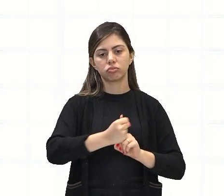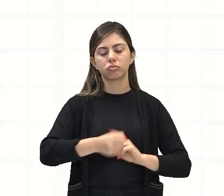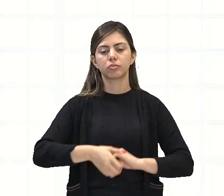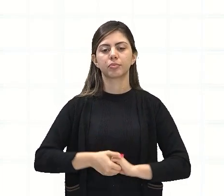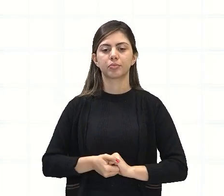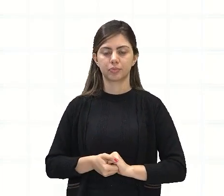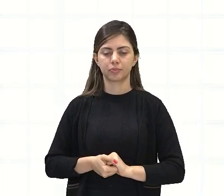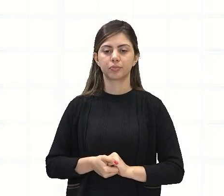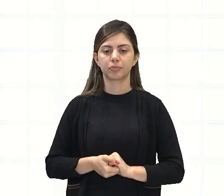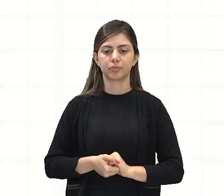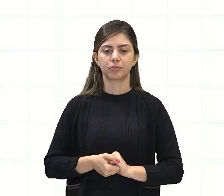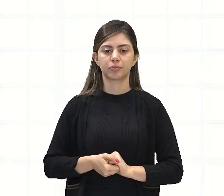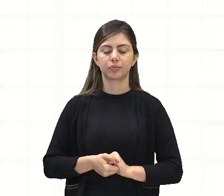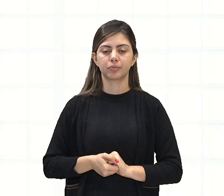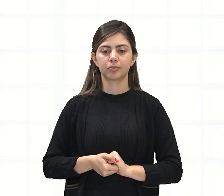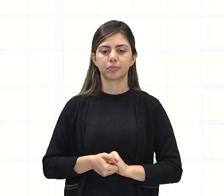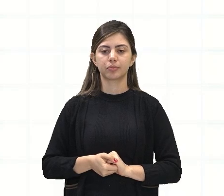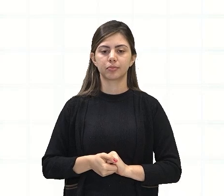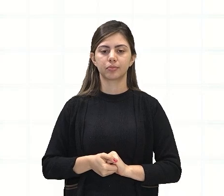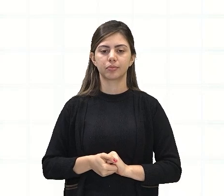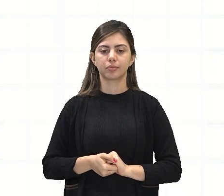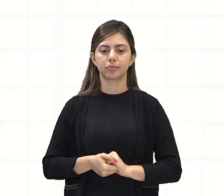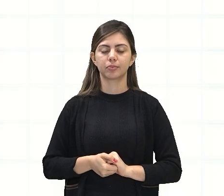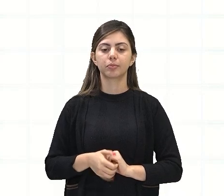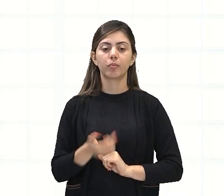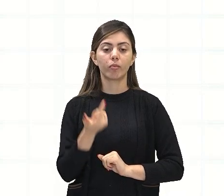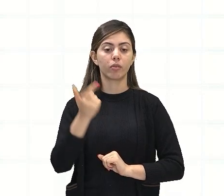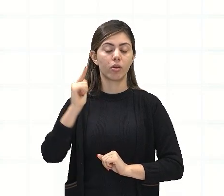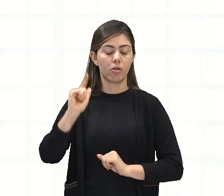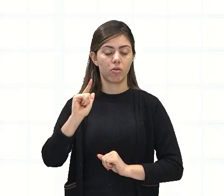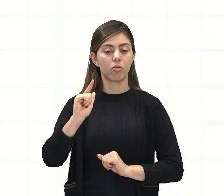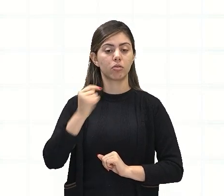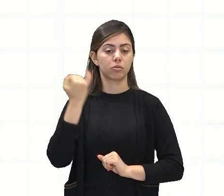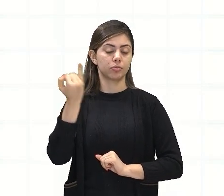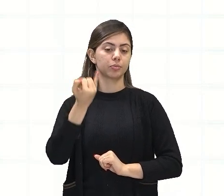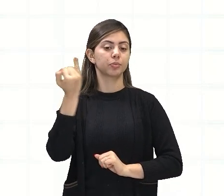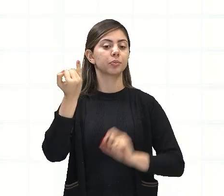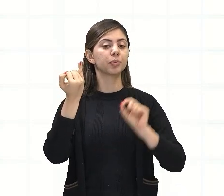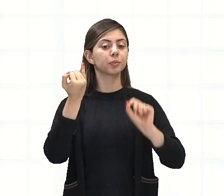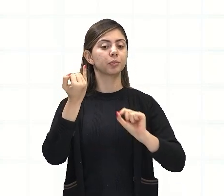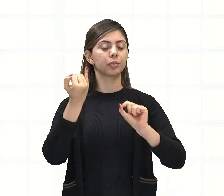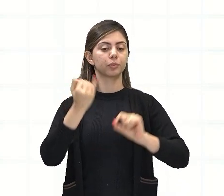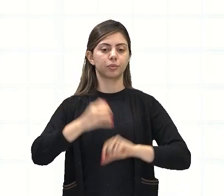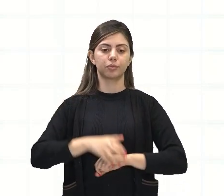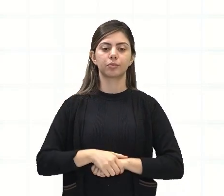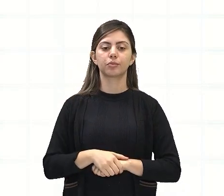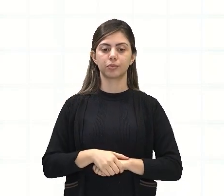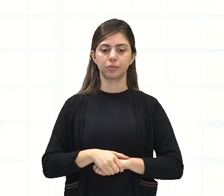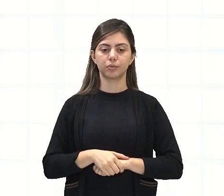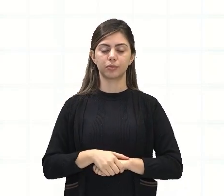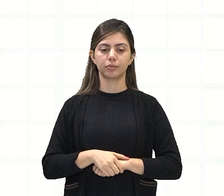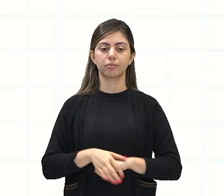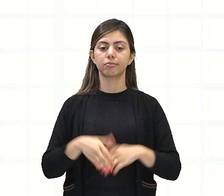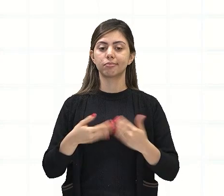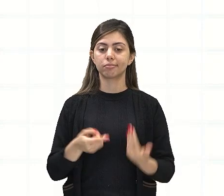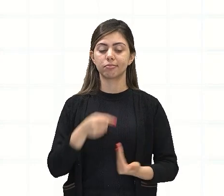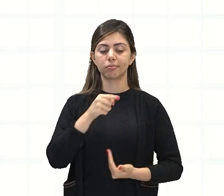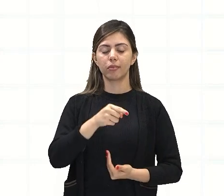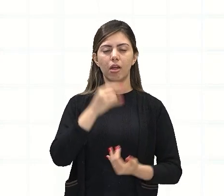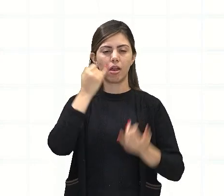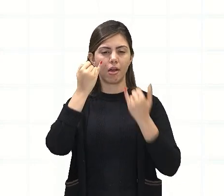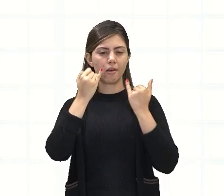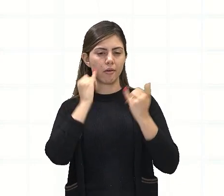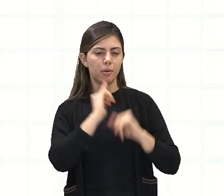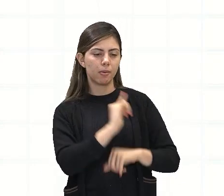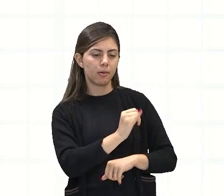comunicação que nós temos, certo? Outra característica importantíssima da notícia, né, do